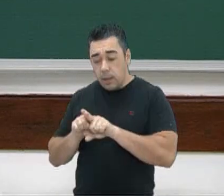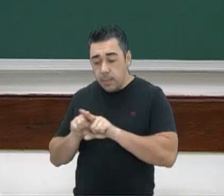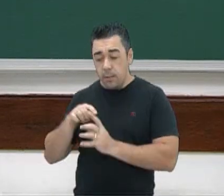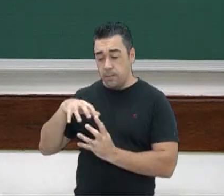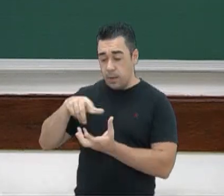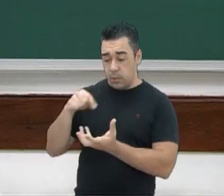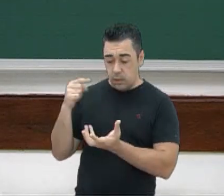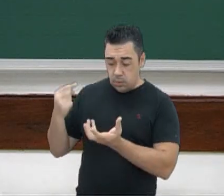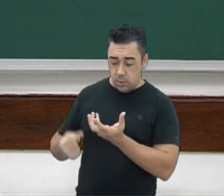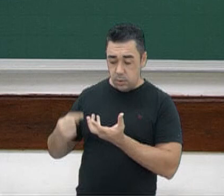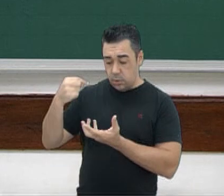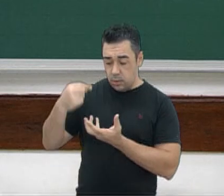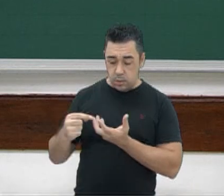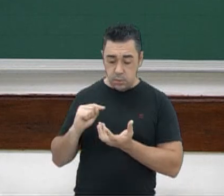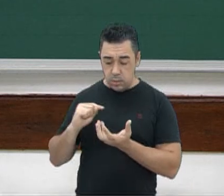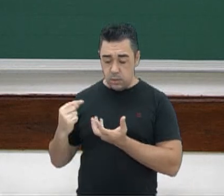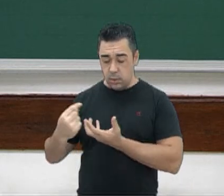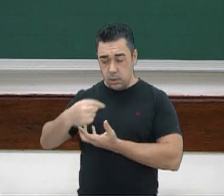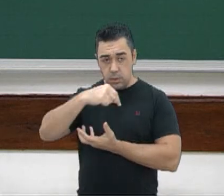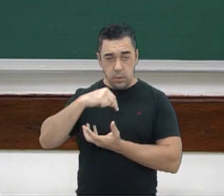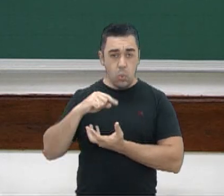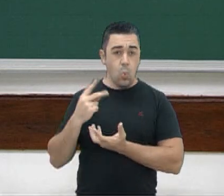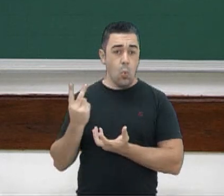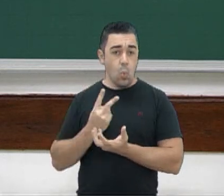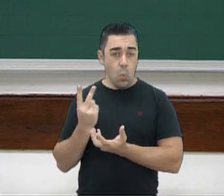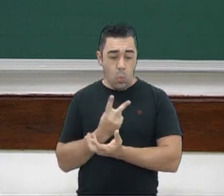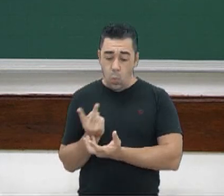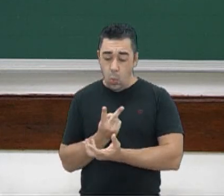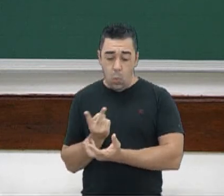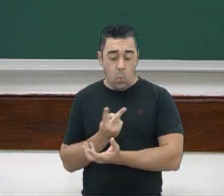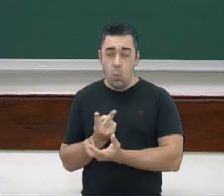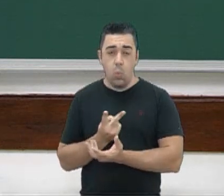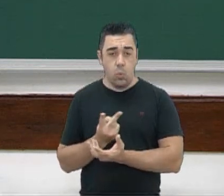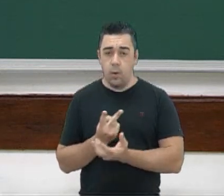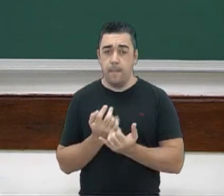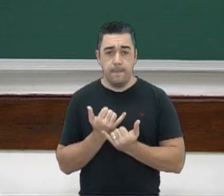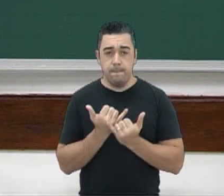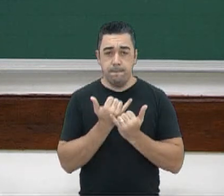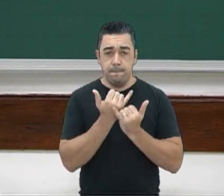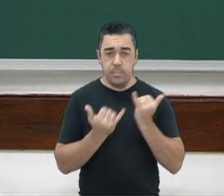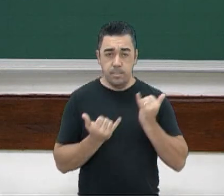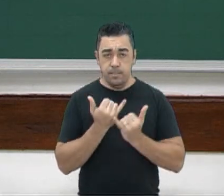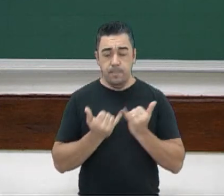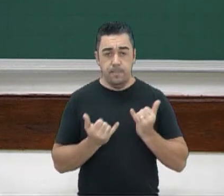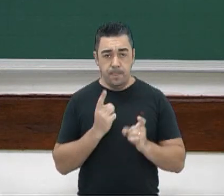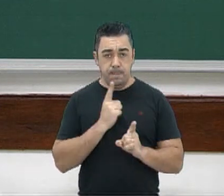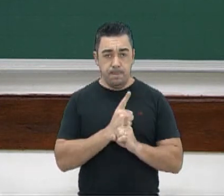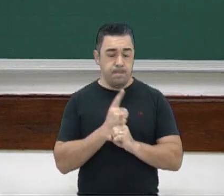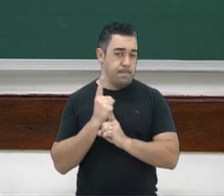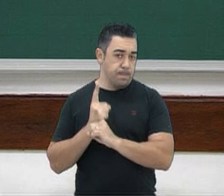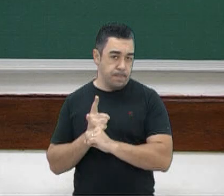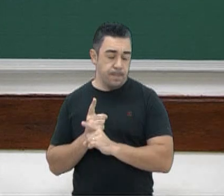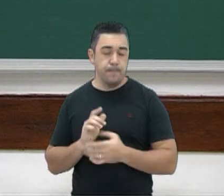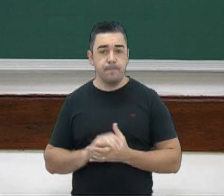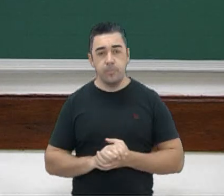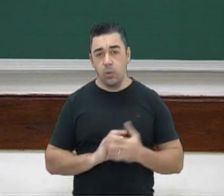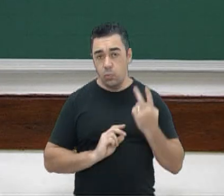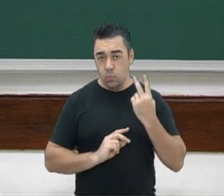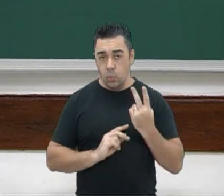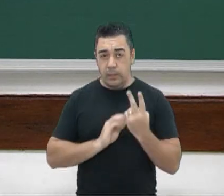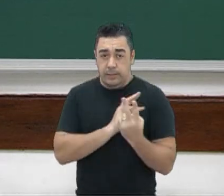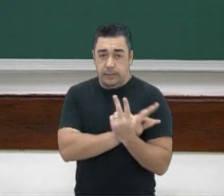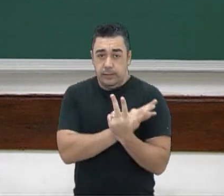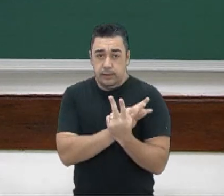coordenadas geográficas, as duas formas são muito parecidas. Então são duas